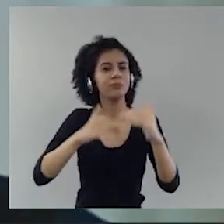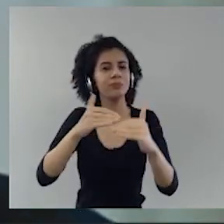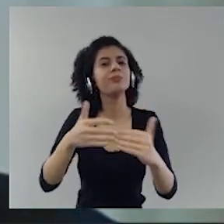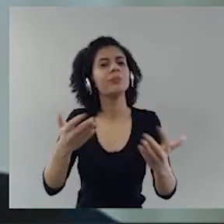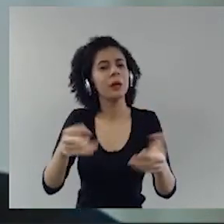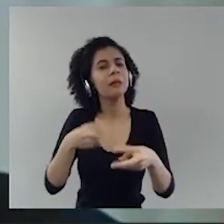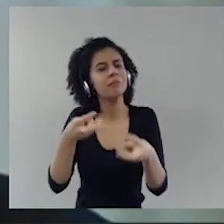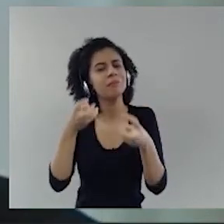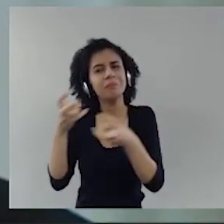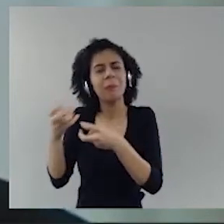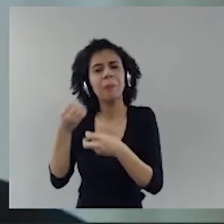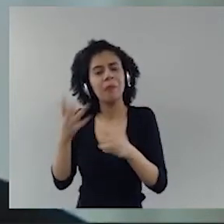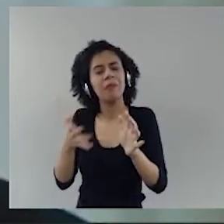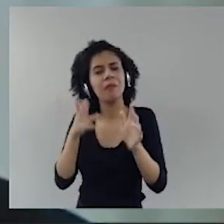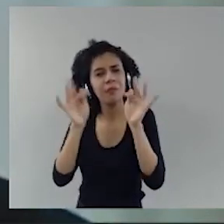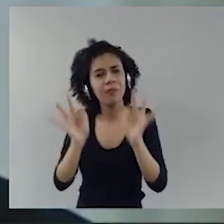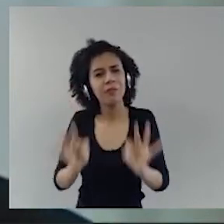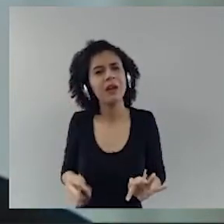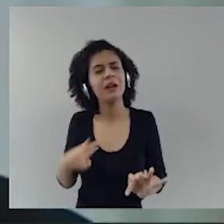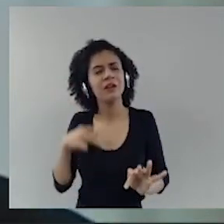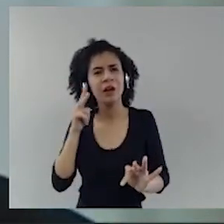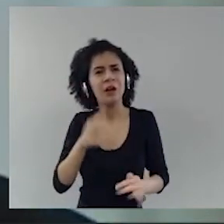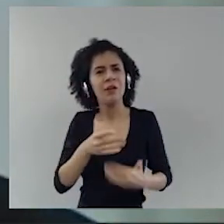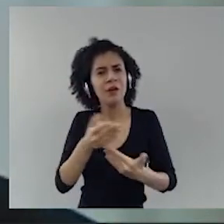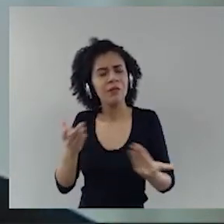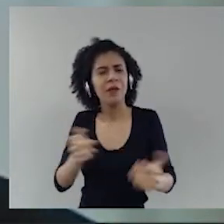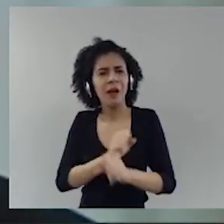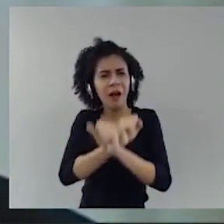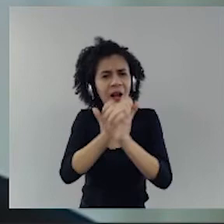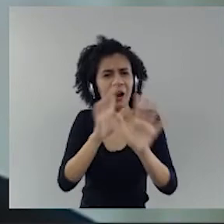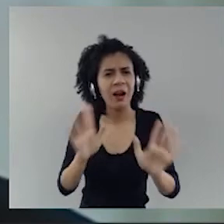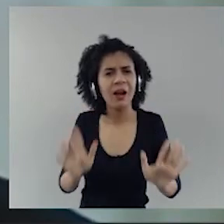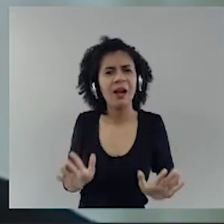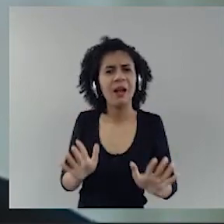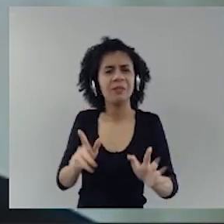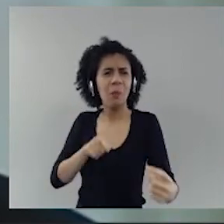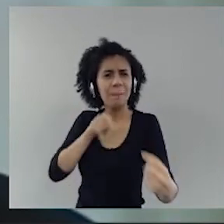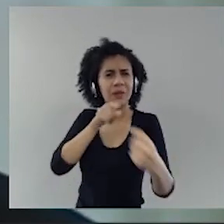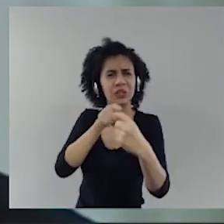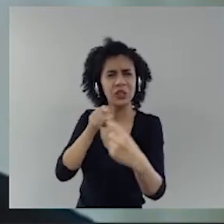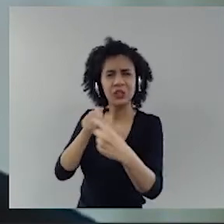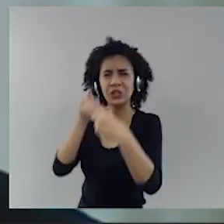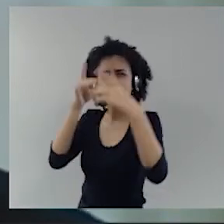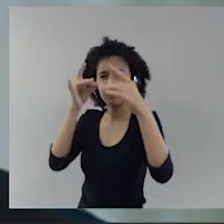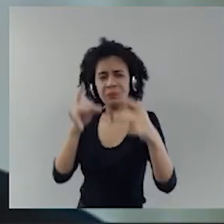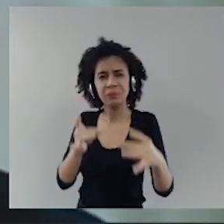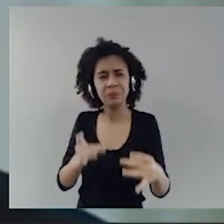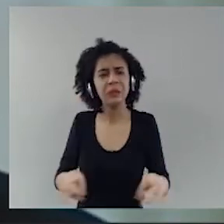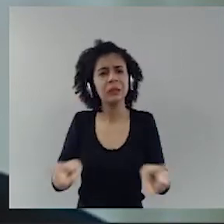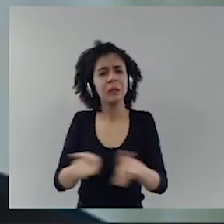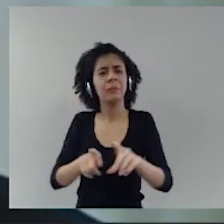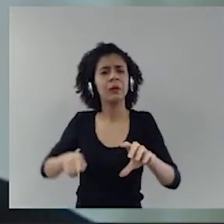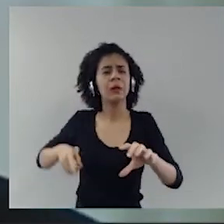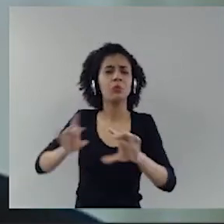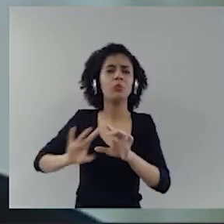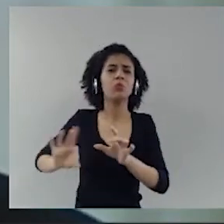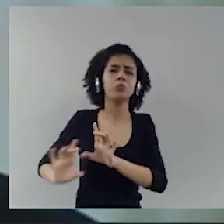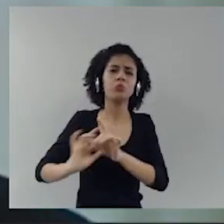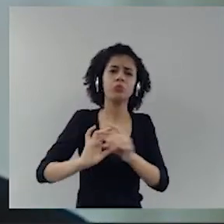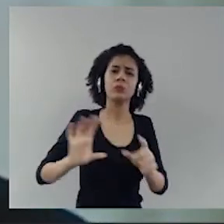quanto da vera monteiro e uma forma muito clara muito objetiva muito xixi